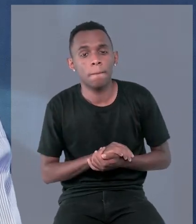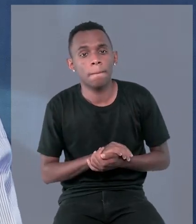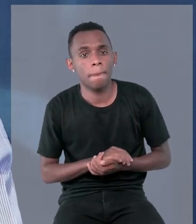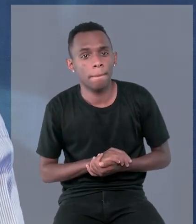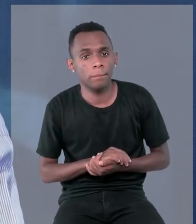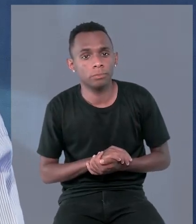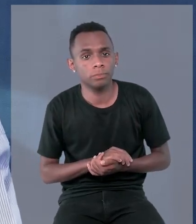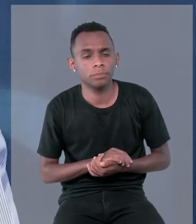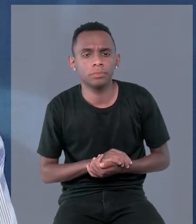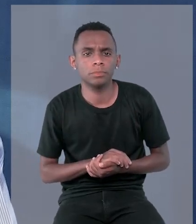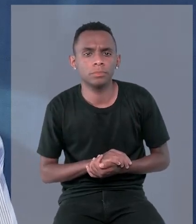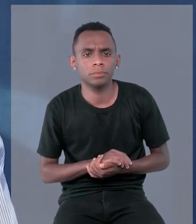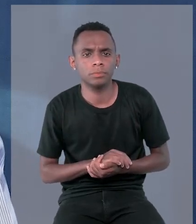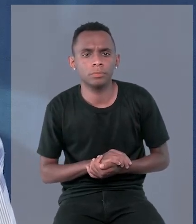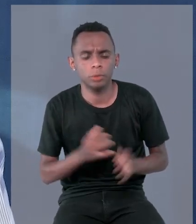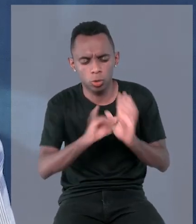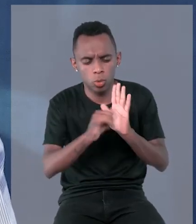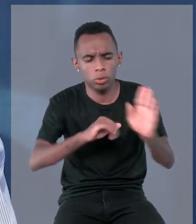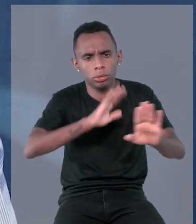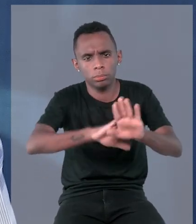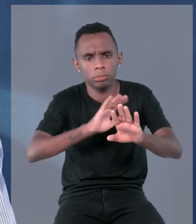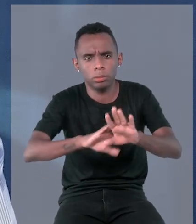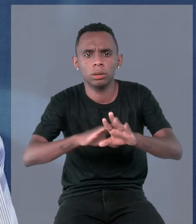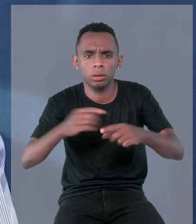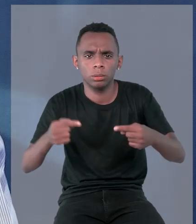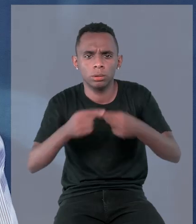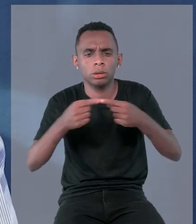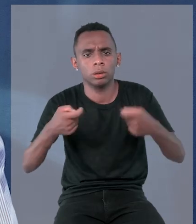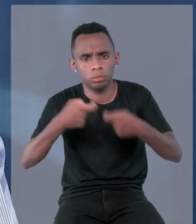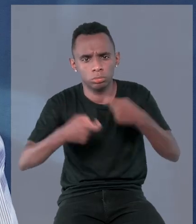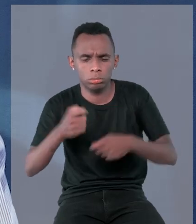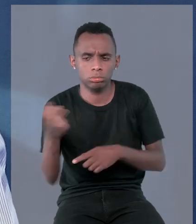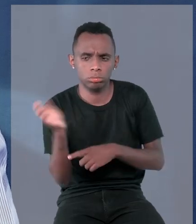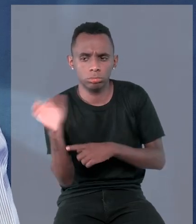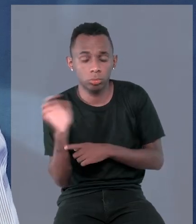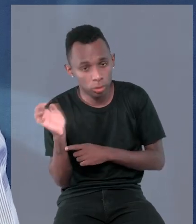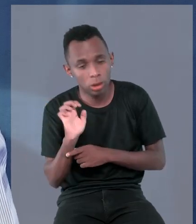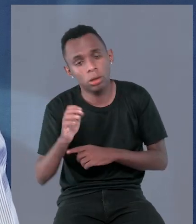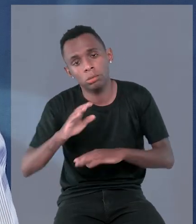o conto tem um fundo erótico, um fundo de homossexualismo ali, né.